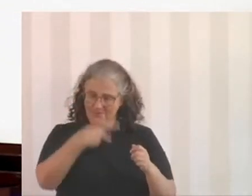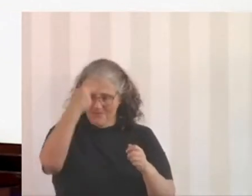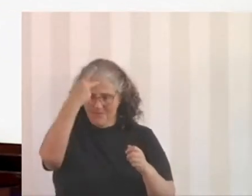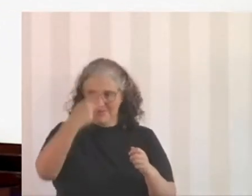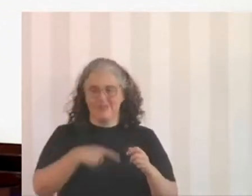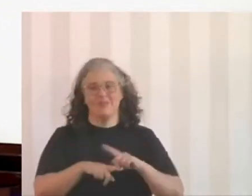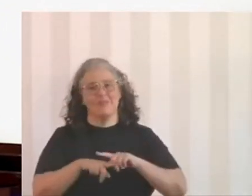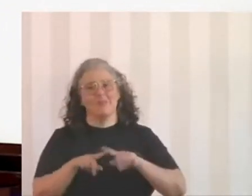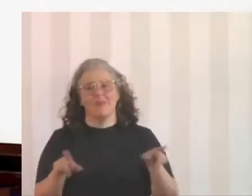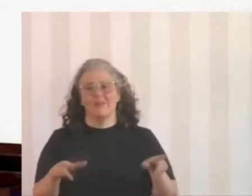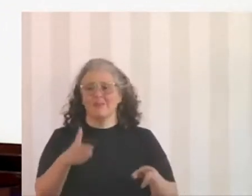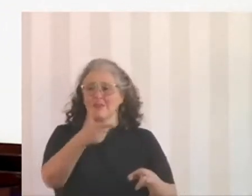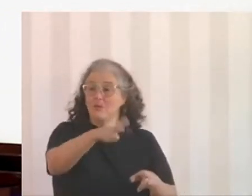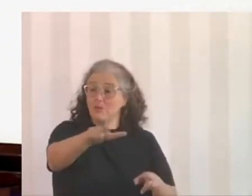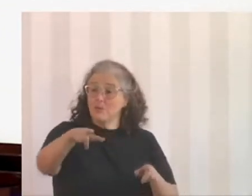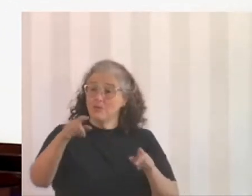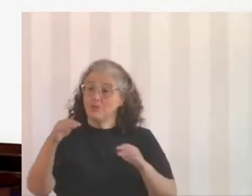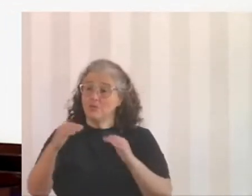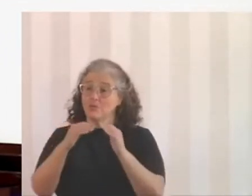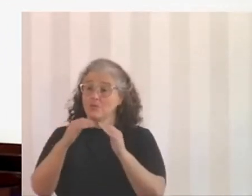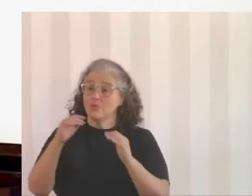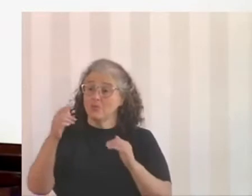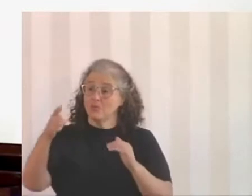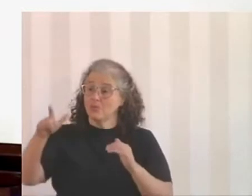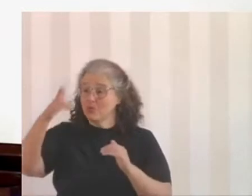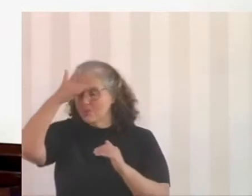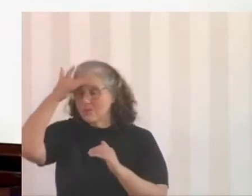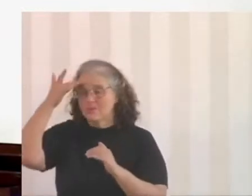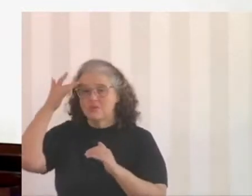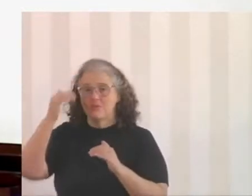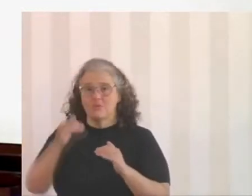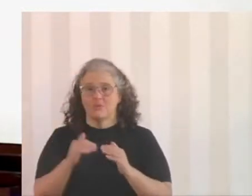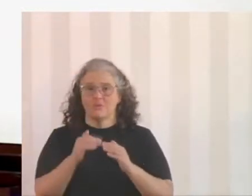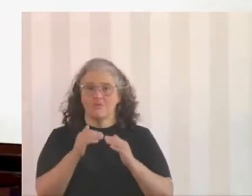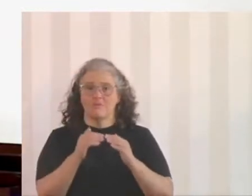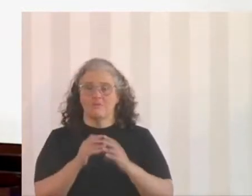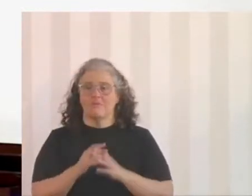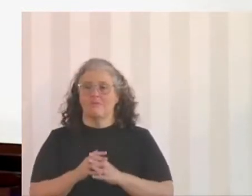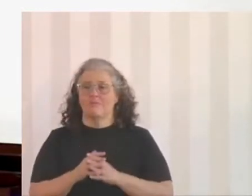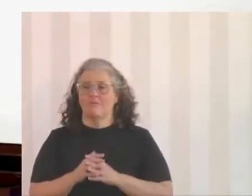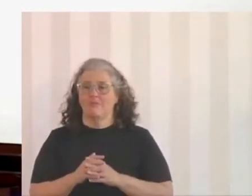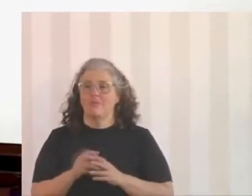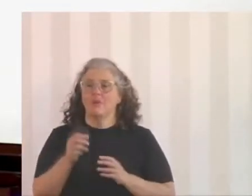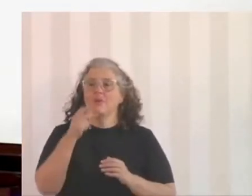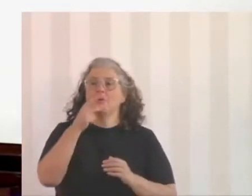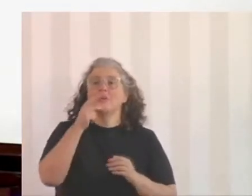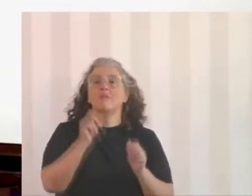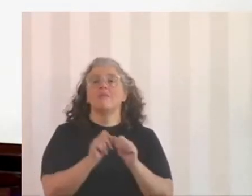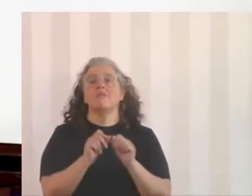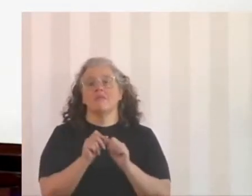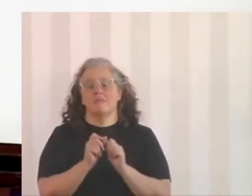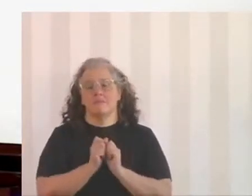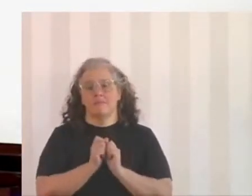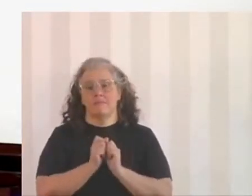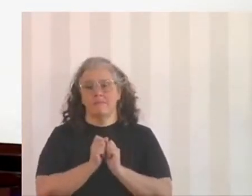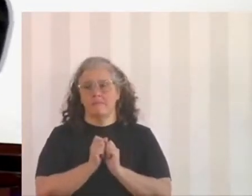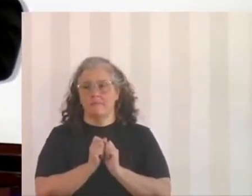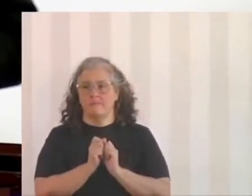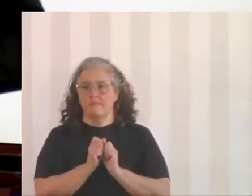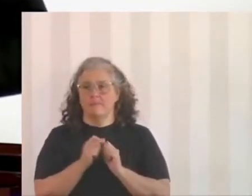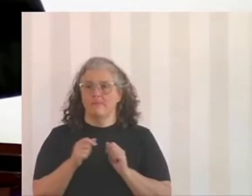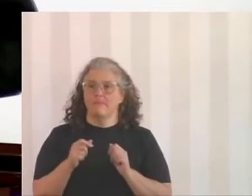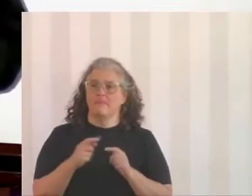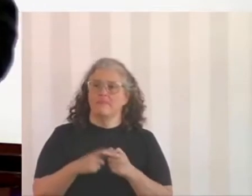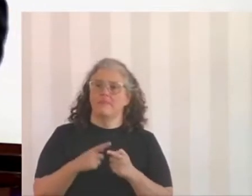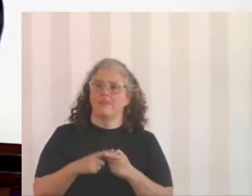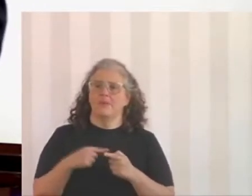Paulo vai então trazer aqui para nós esses perigos. E por que ele fala isso? Porque ele já